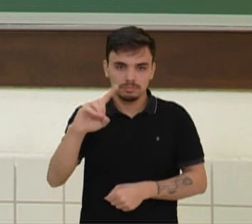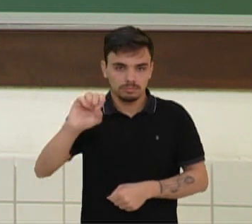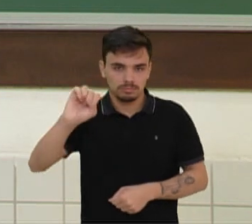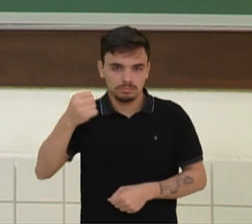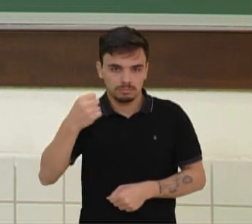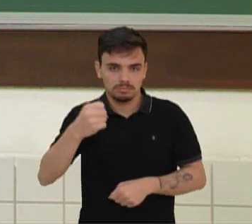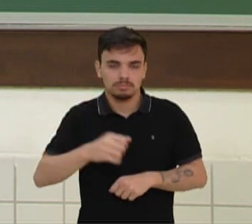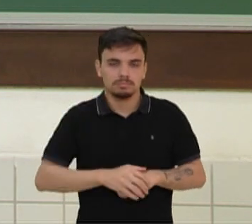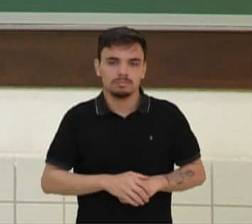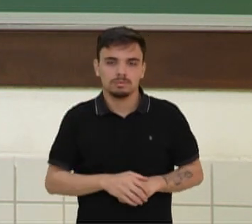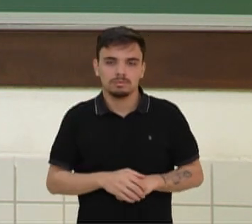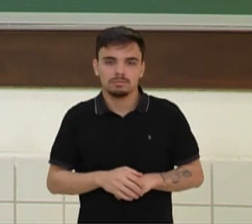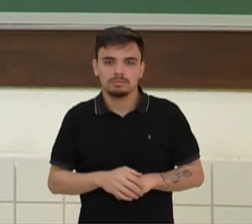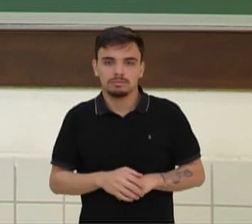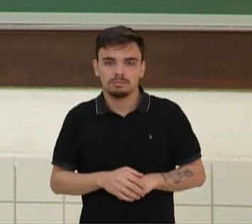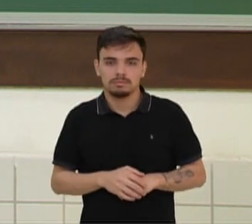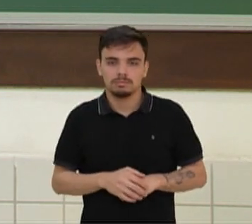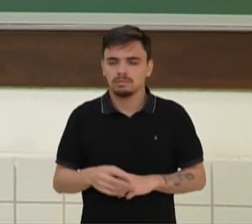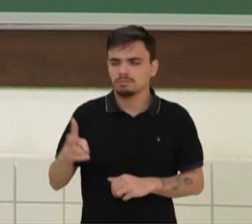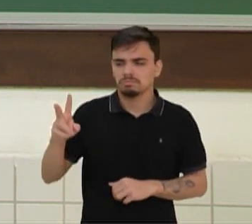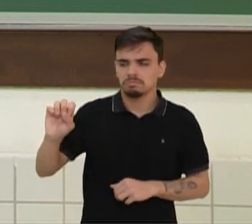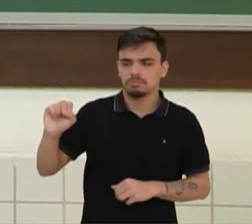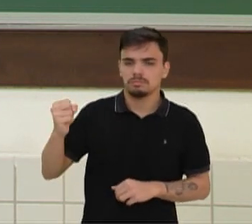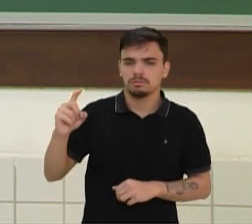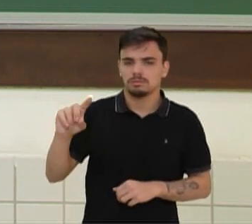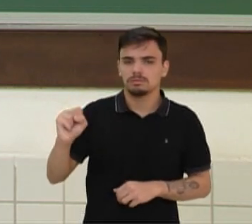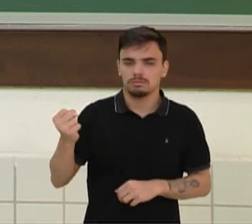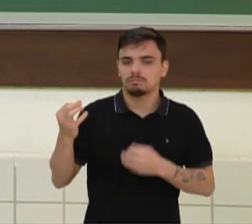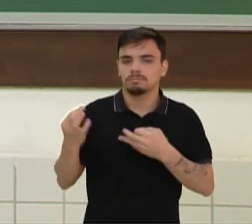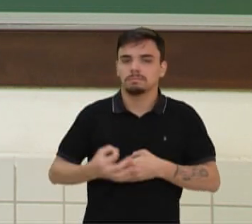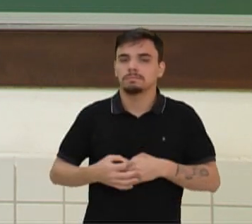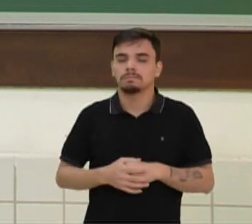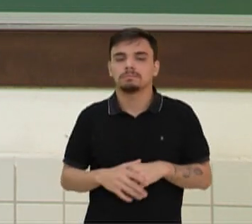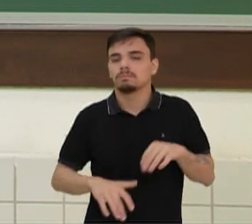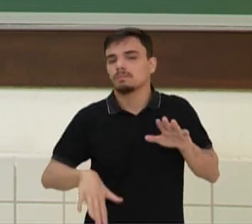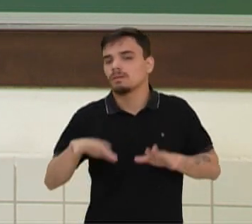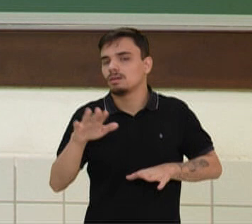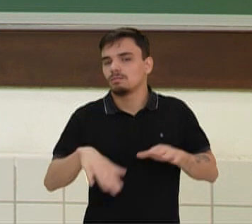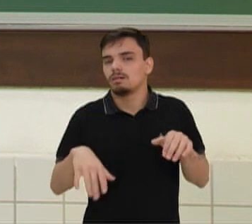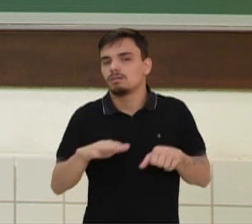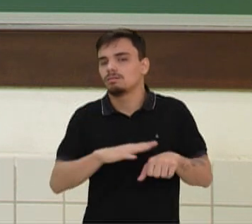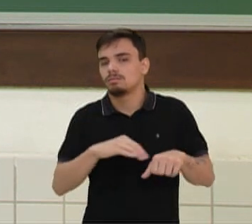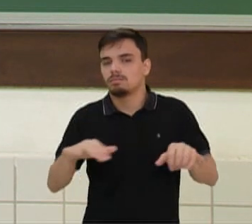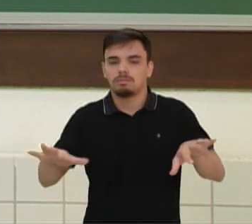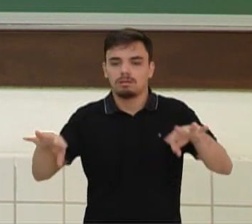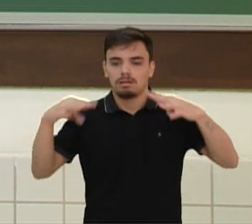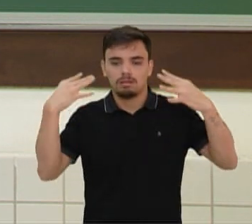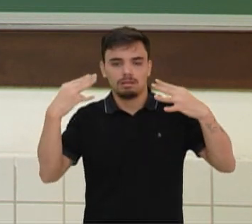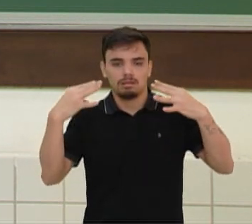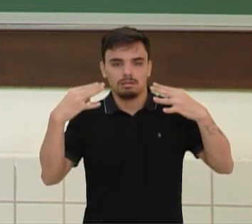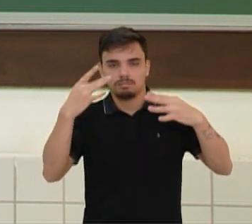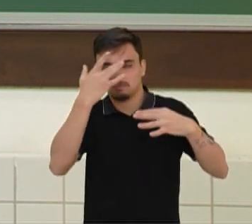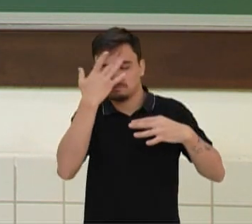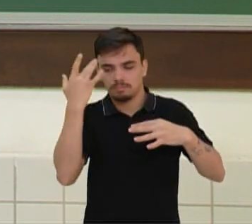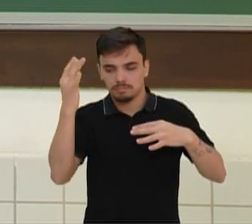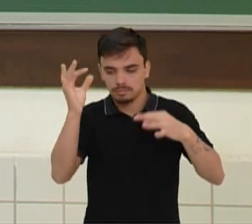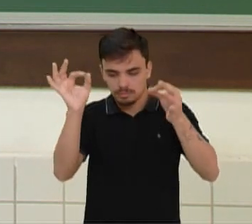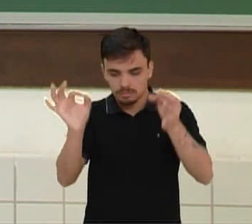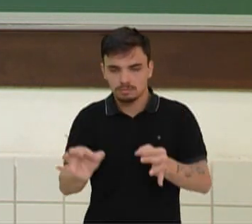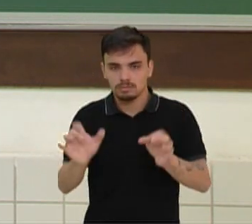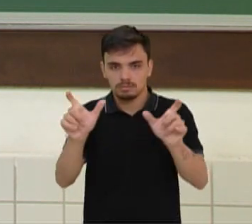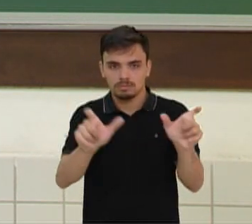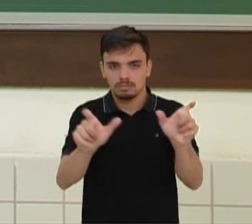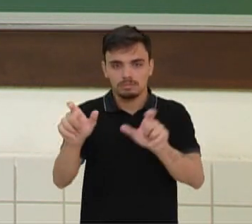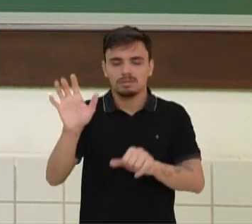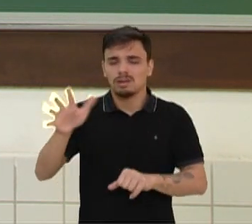2018, né? Opa, desculpa. É, 2018, isso mesmo. Às vezes não vai chamar tanta atenção, né? Porque já